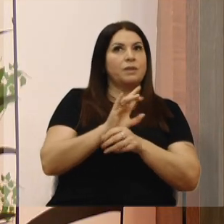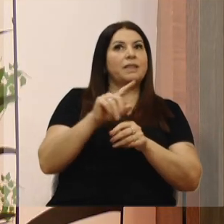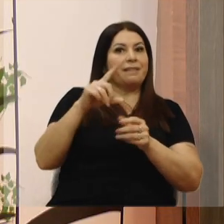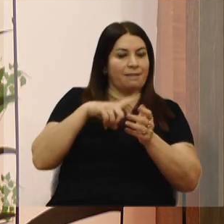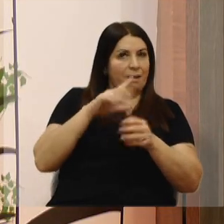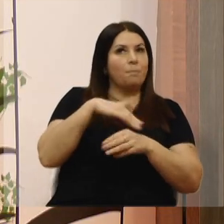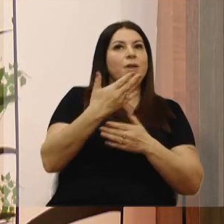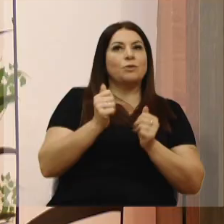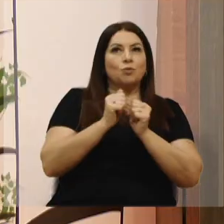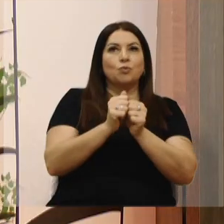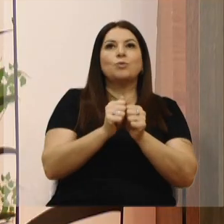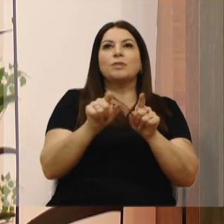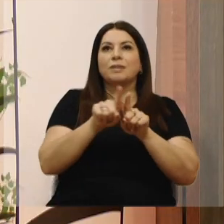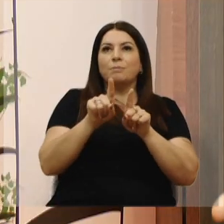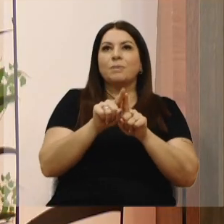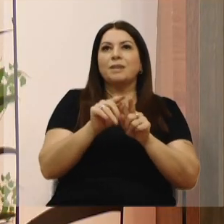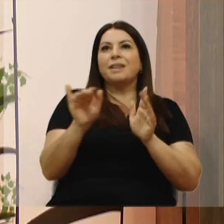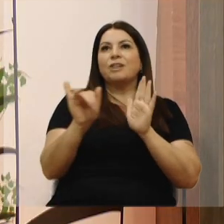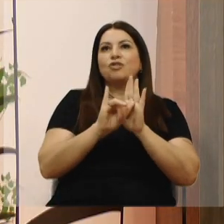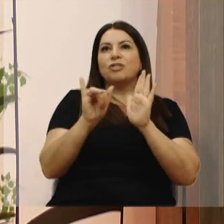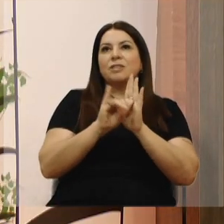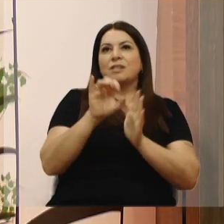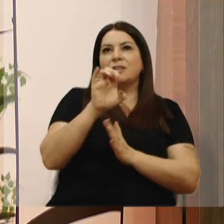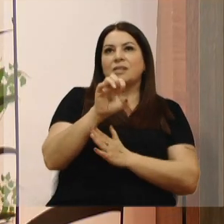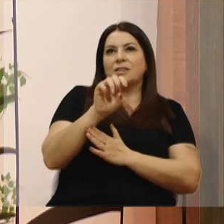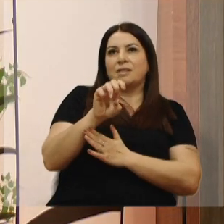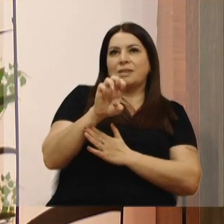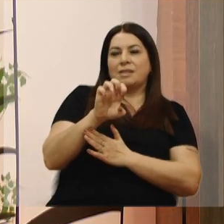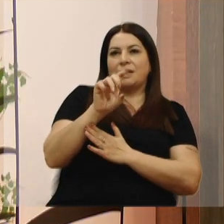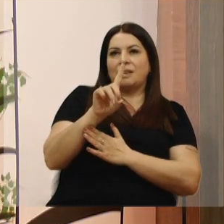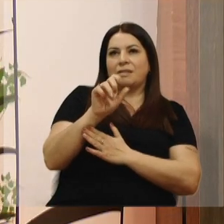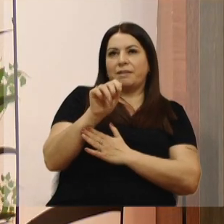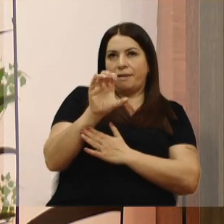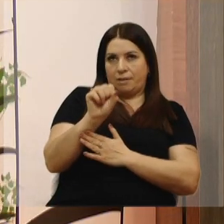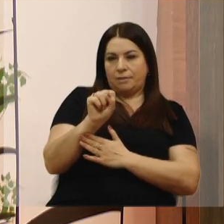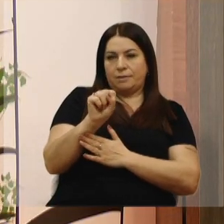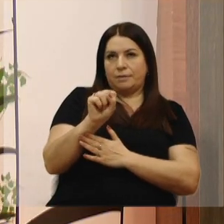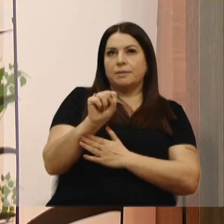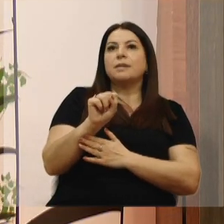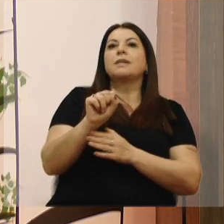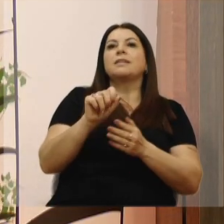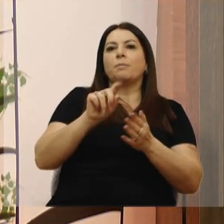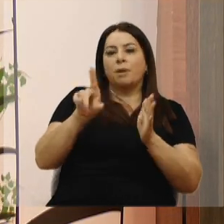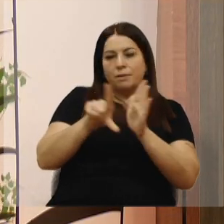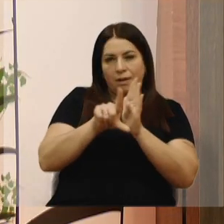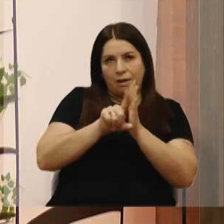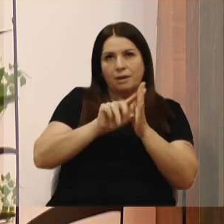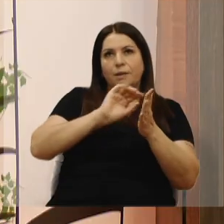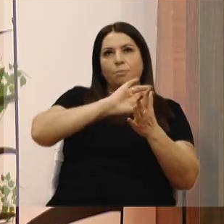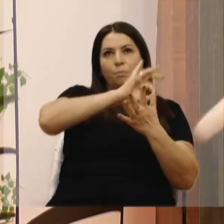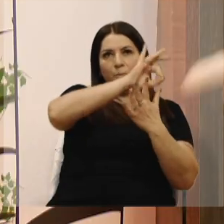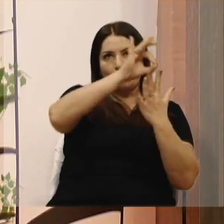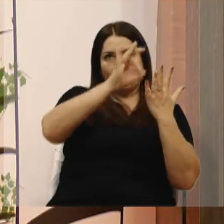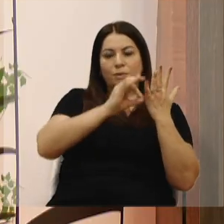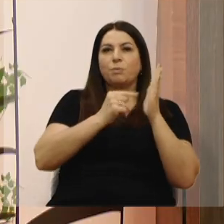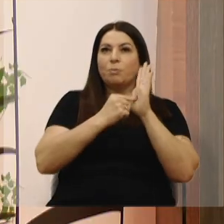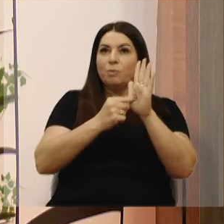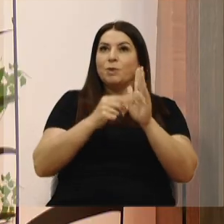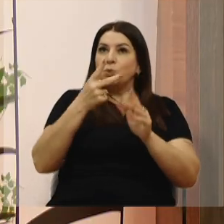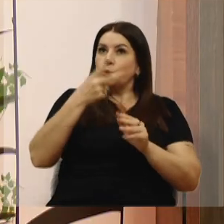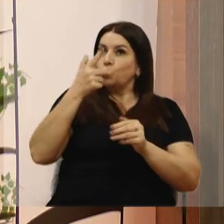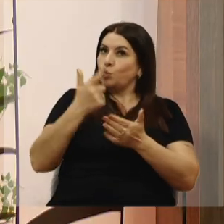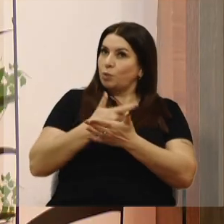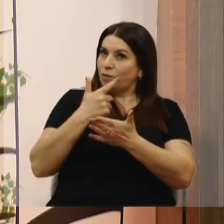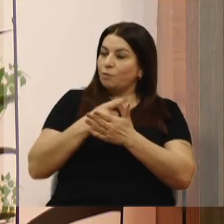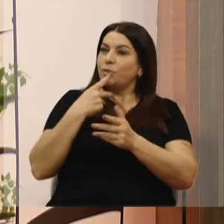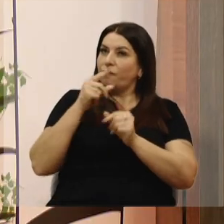filmes restantes, por meio também de um edital da SEDAC, Secretaria de Estado da Cultura, da Lei Paulo Gustavo, para digitalizar, disponibilizar e